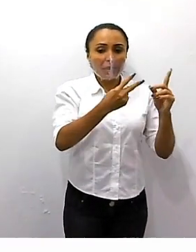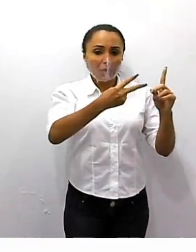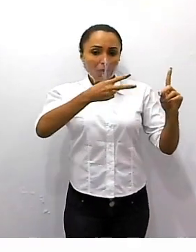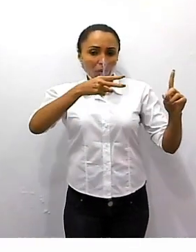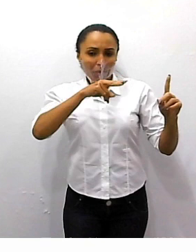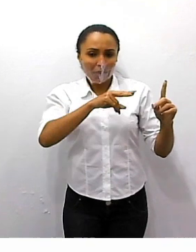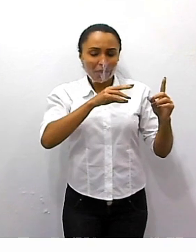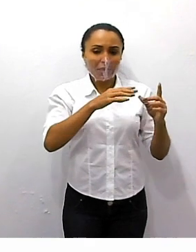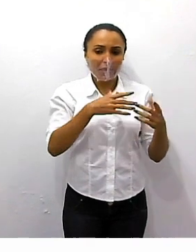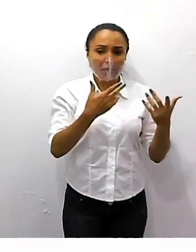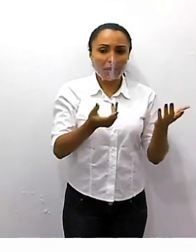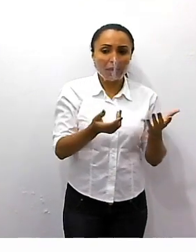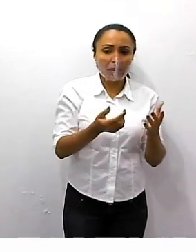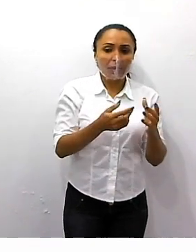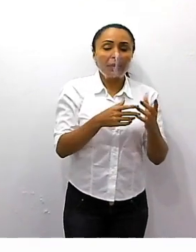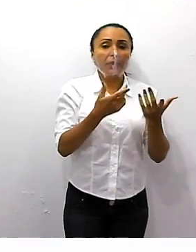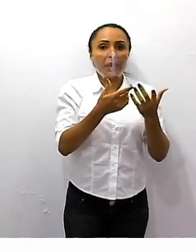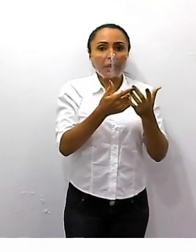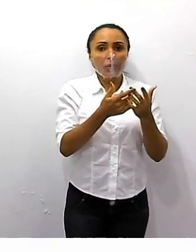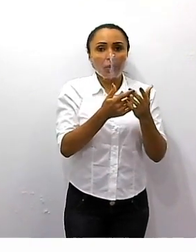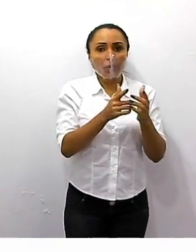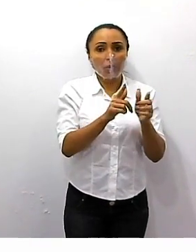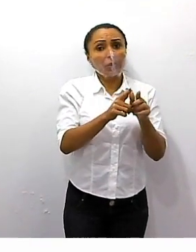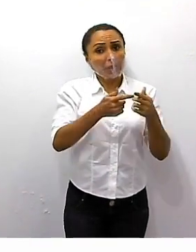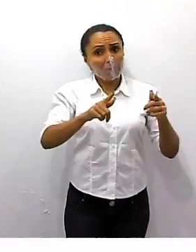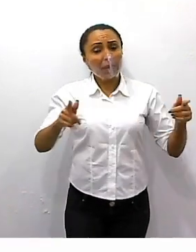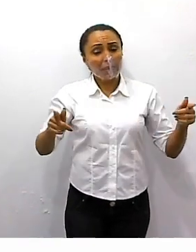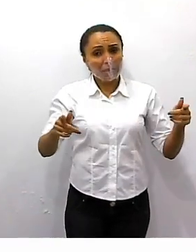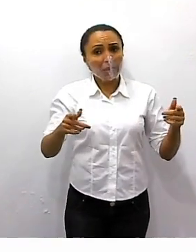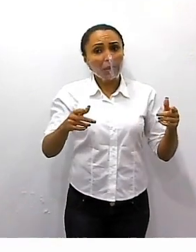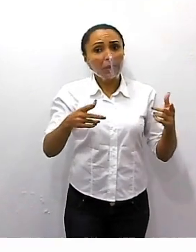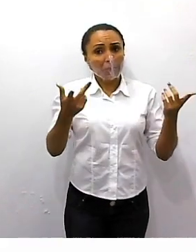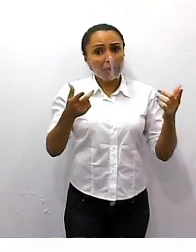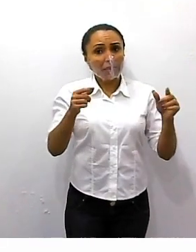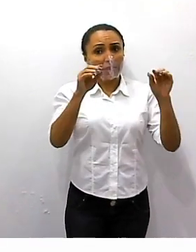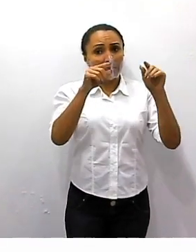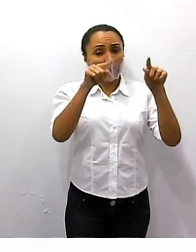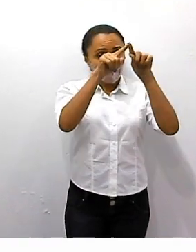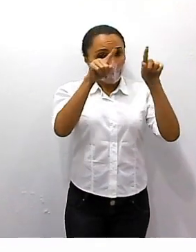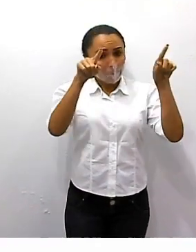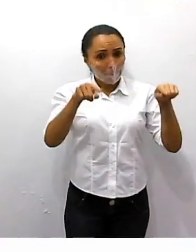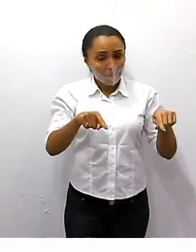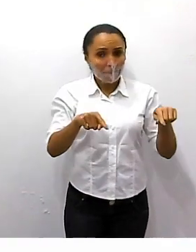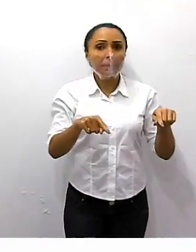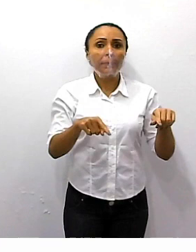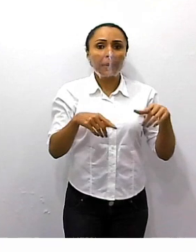sobressaem-se, em muitos casos, a norma culta. É verdade, né? Vão criando seus próprios